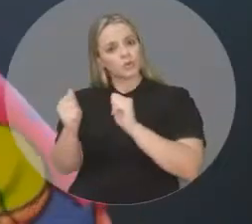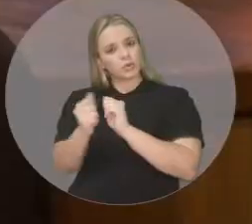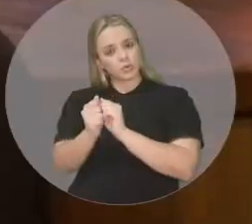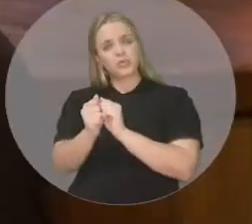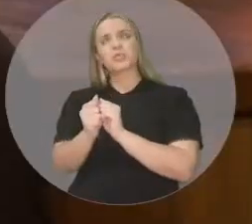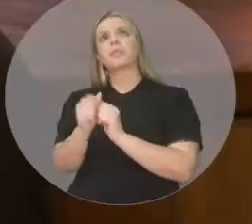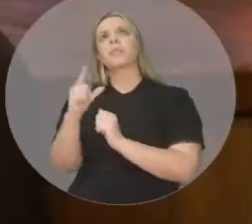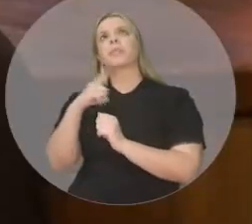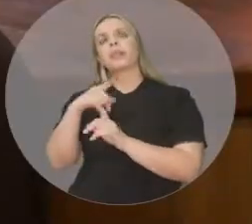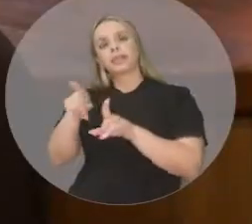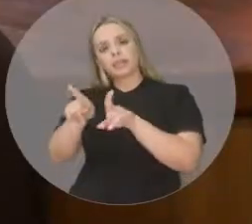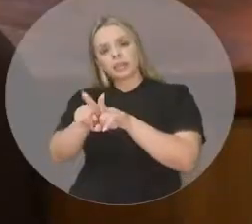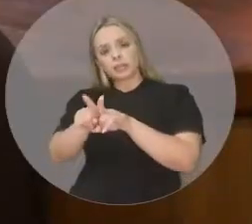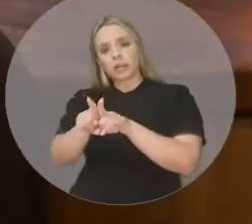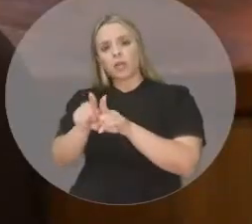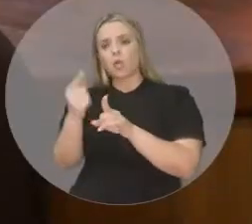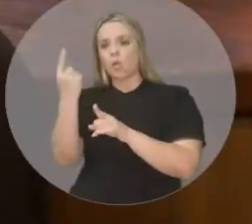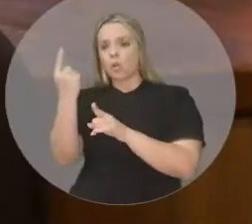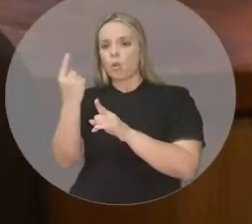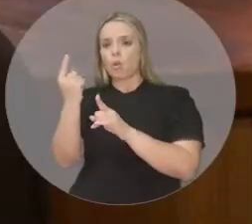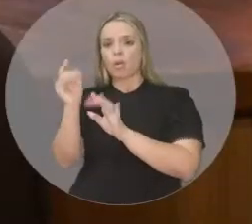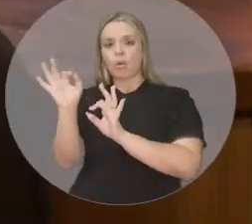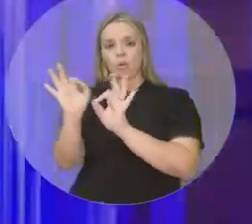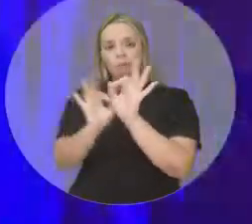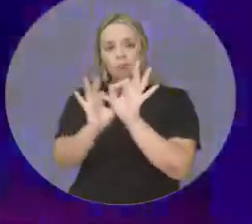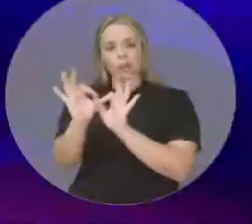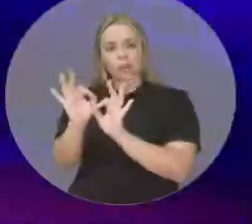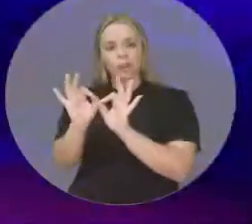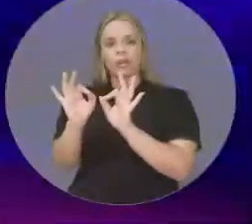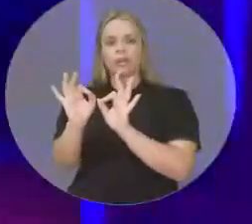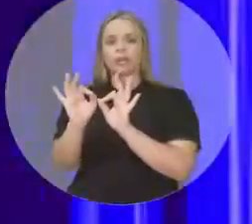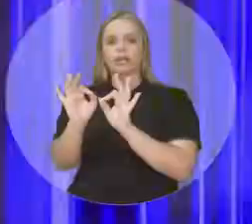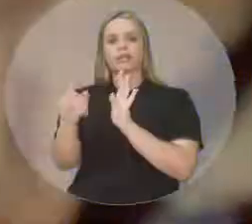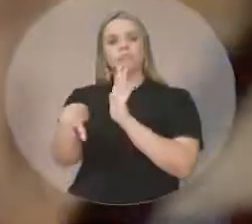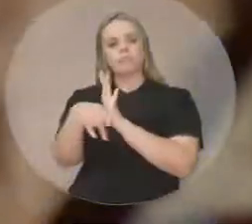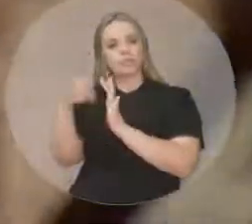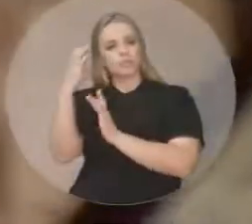nós. Isso aí. Palco pra Dois, Flor Ribeirinha. Vamos nessa.